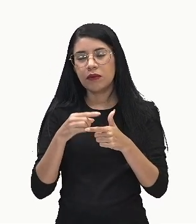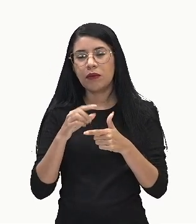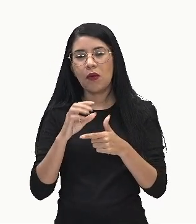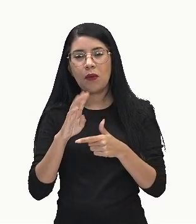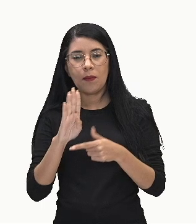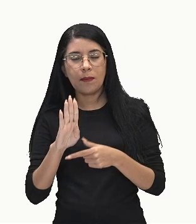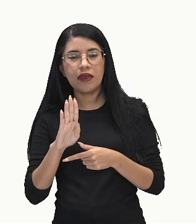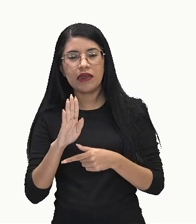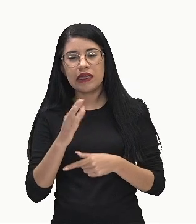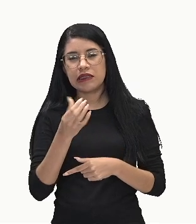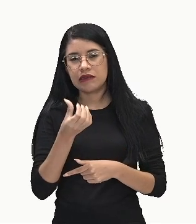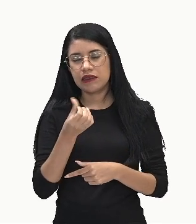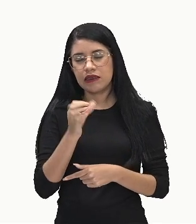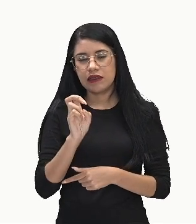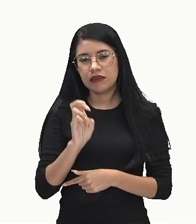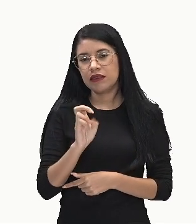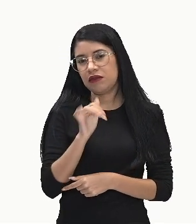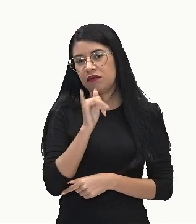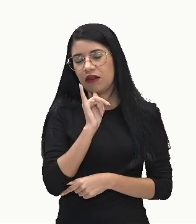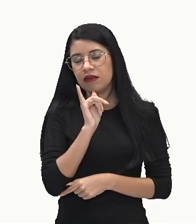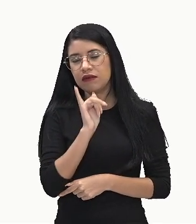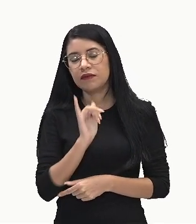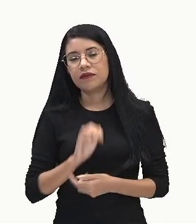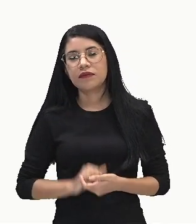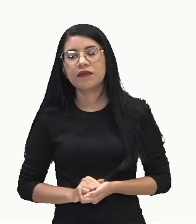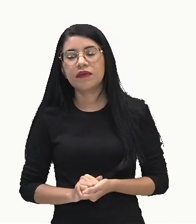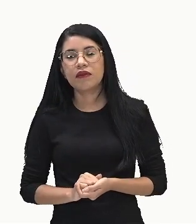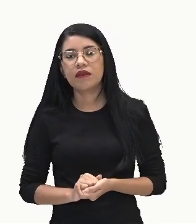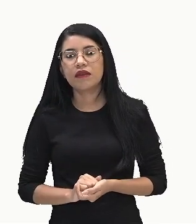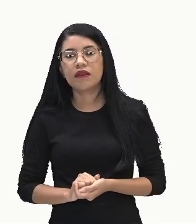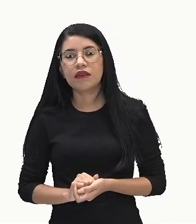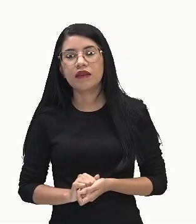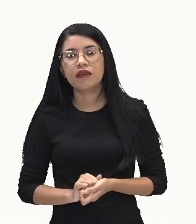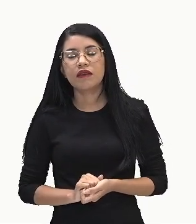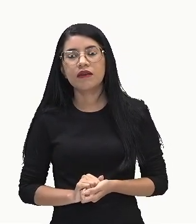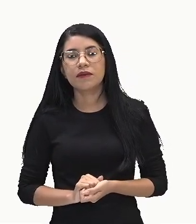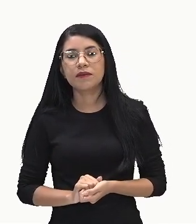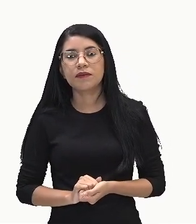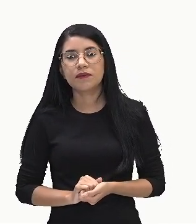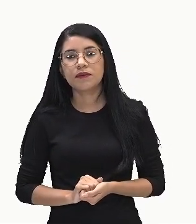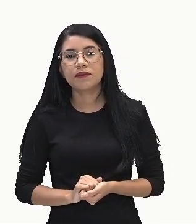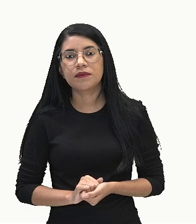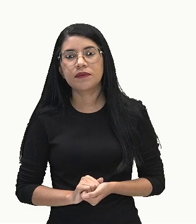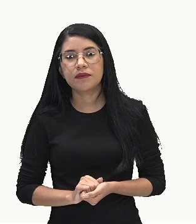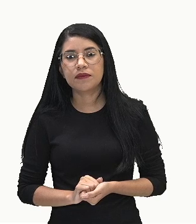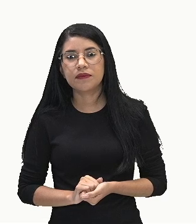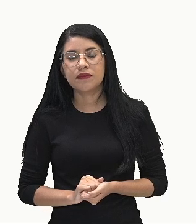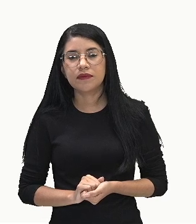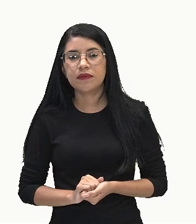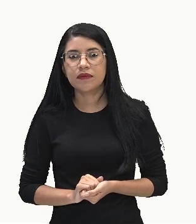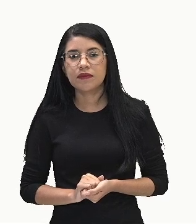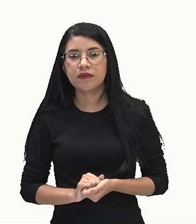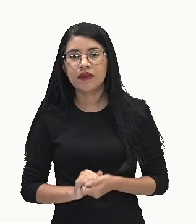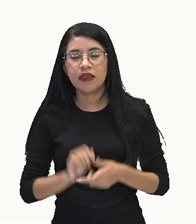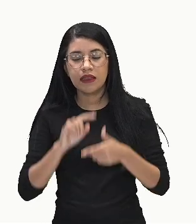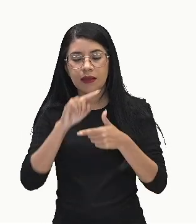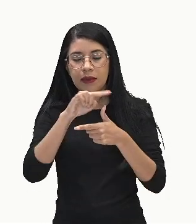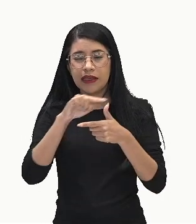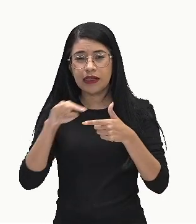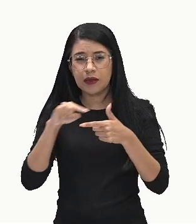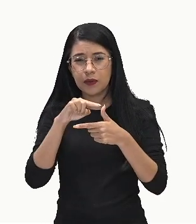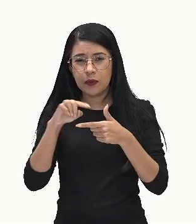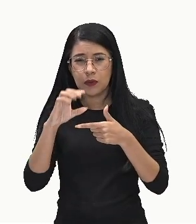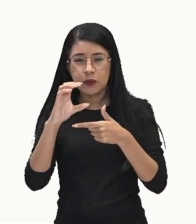graus, por exemplo. Tá? Aí ele disse também que o lado C vale